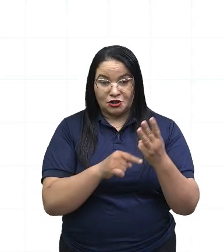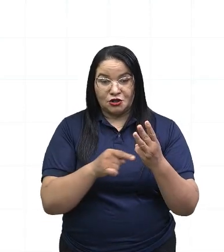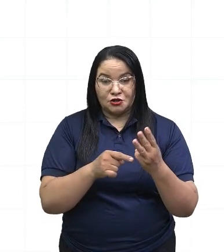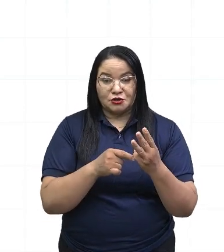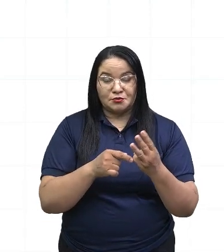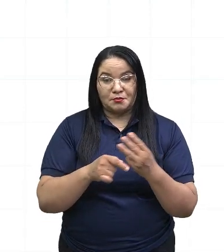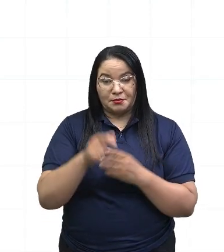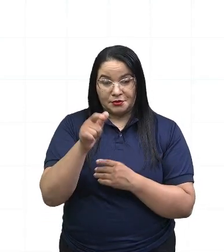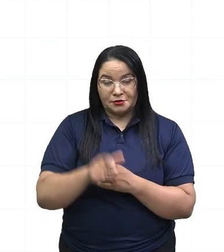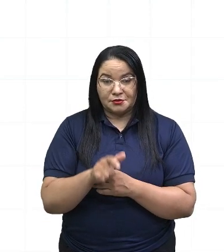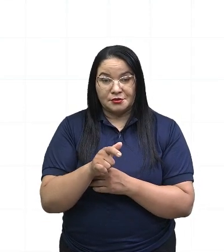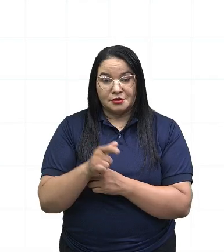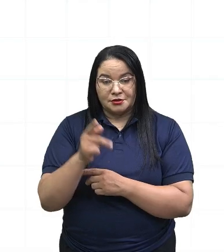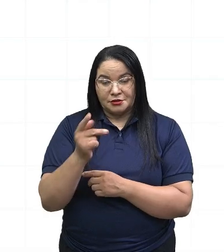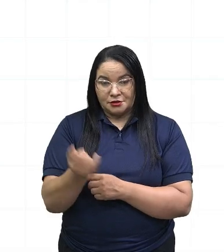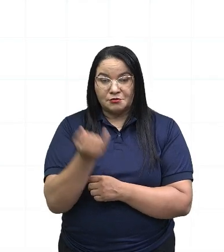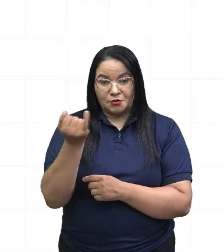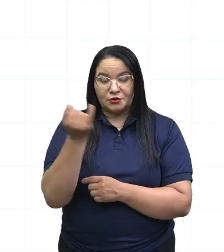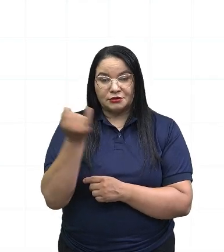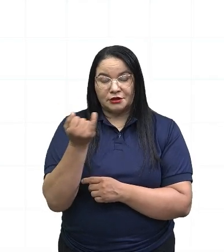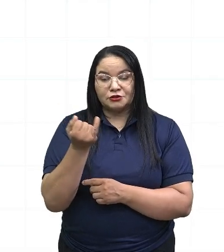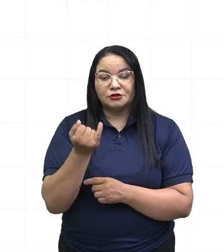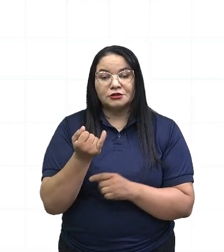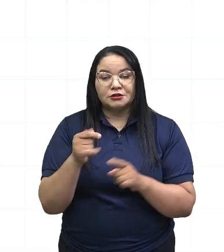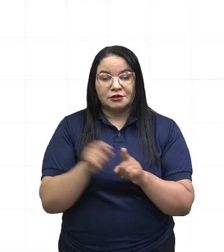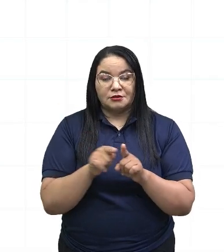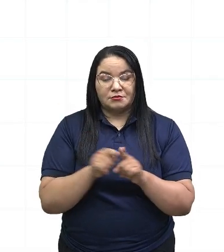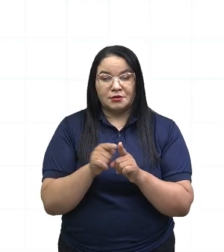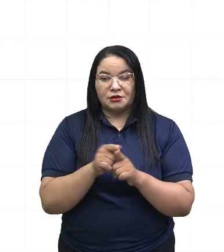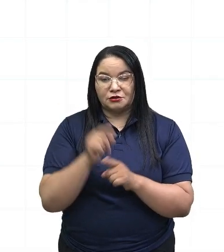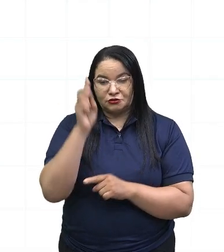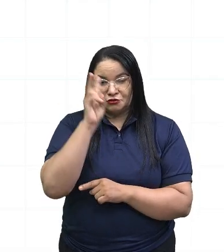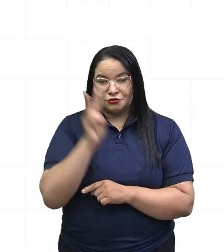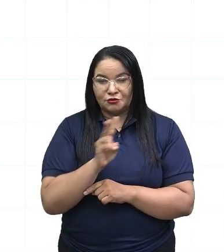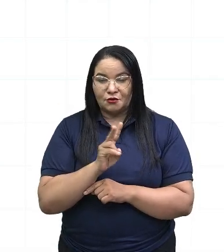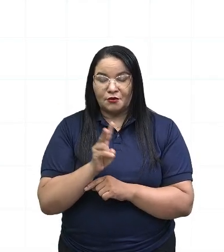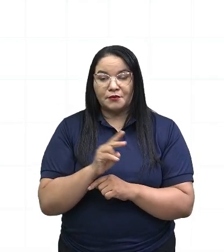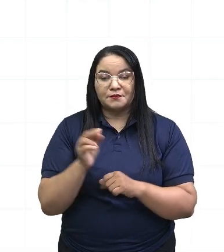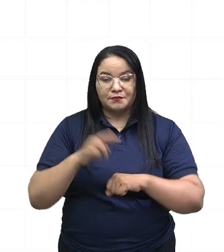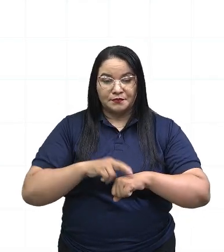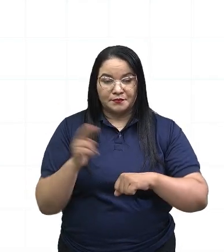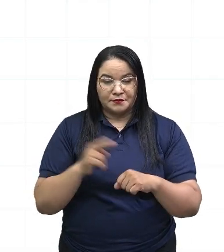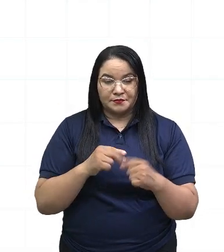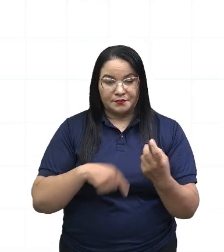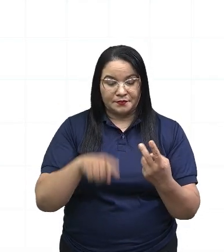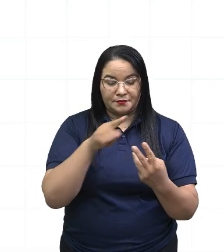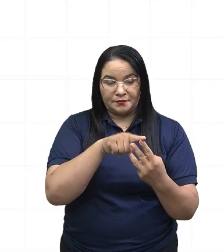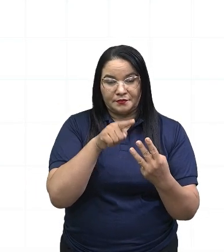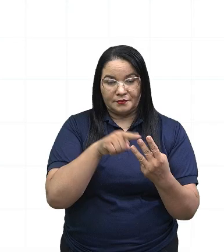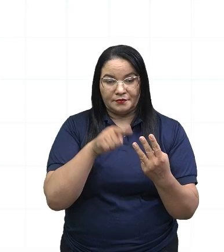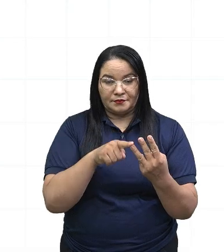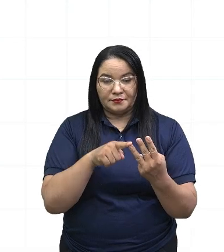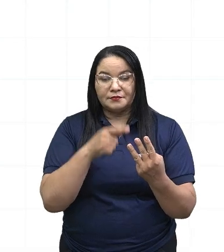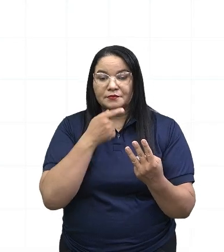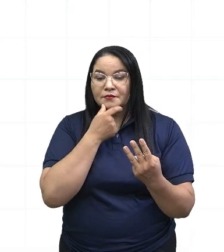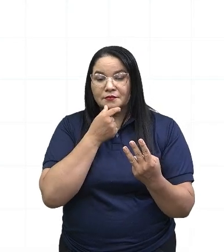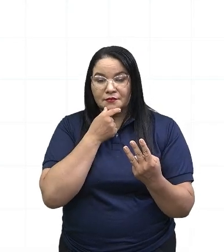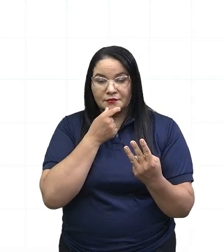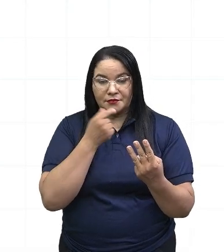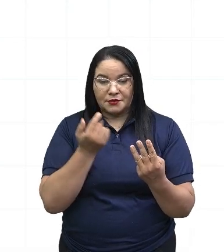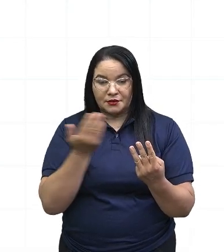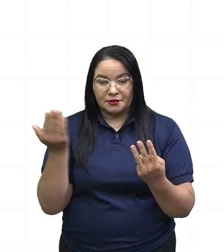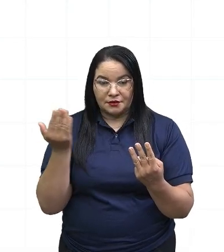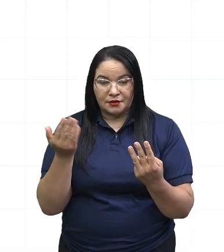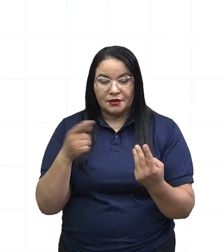exponenciais importantes, né, históricos da radioatividade, que é o Henri Becquerel, Marie Curie e Pierre Curie,